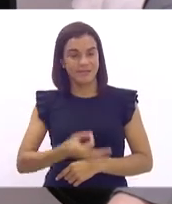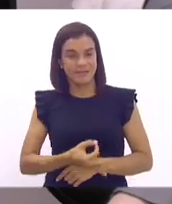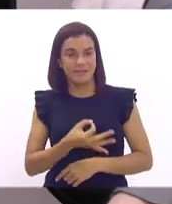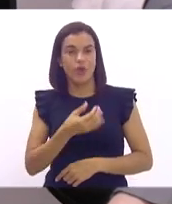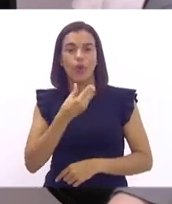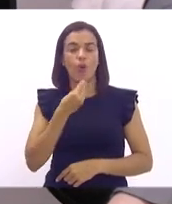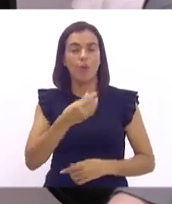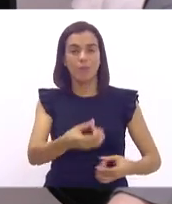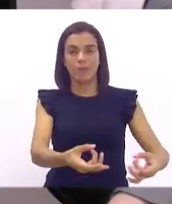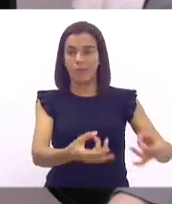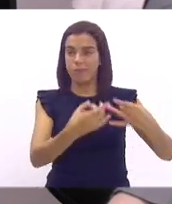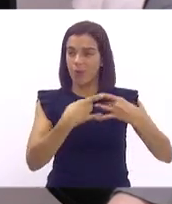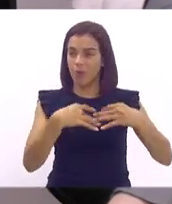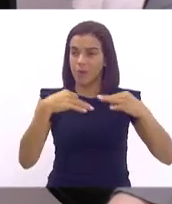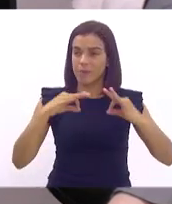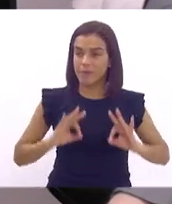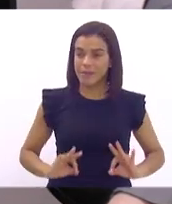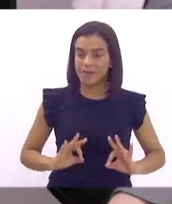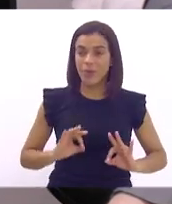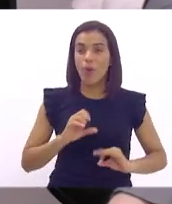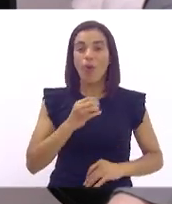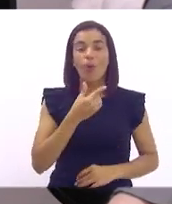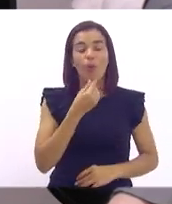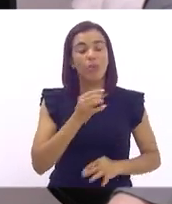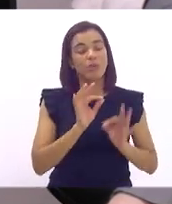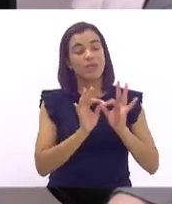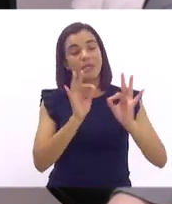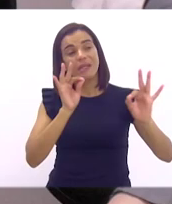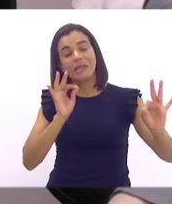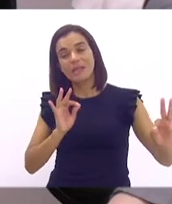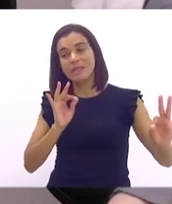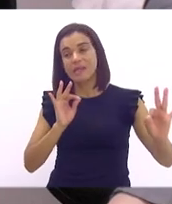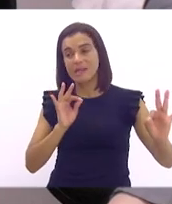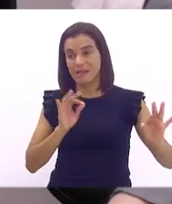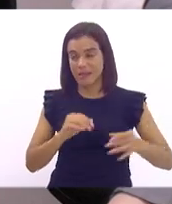esqueceu dela ou que ele não está perto dela, né?